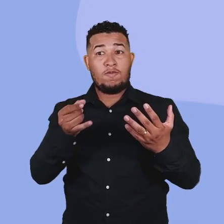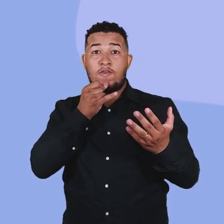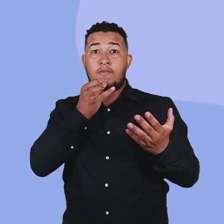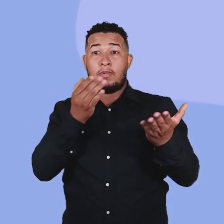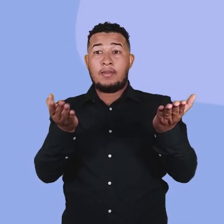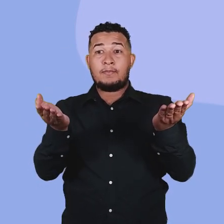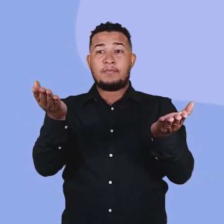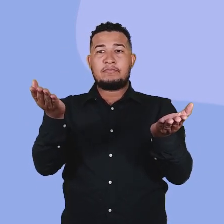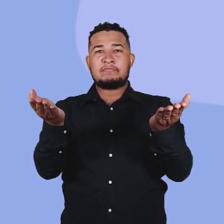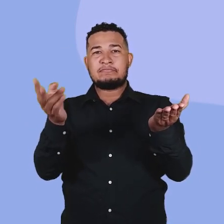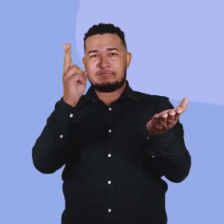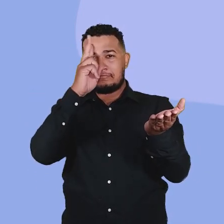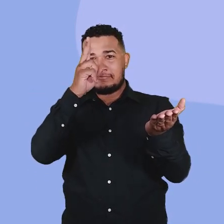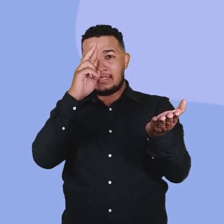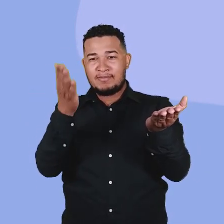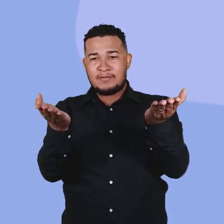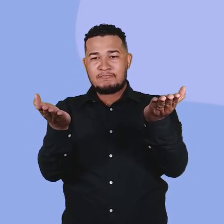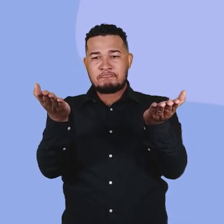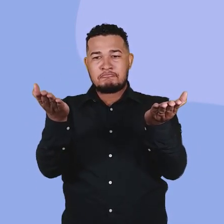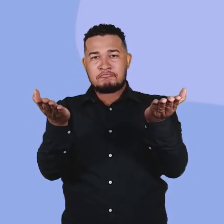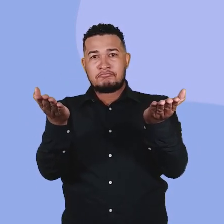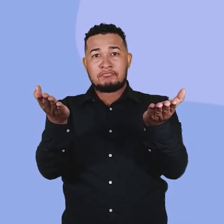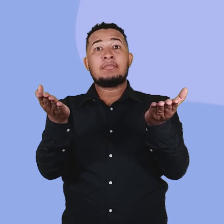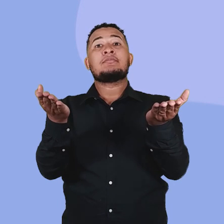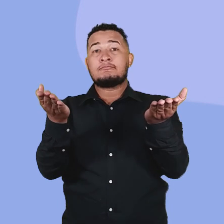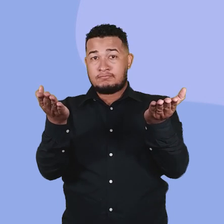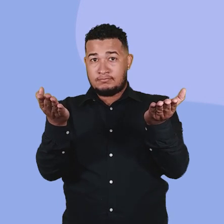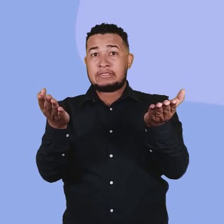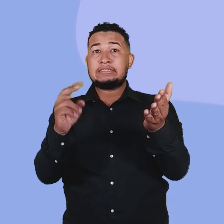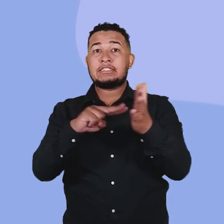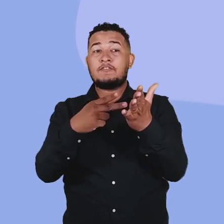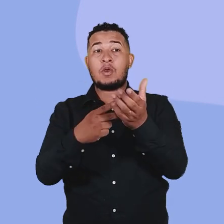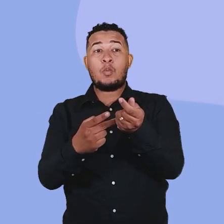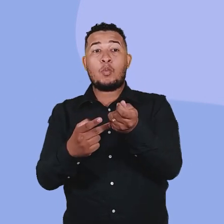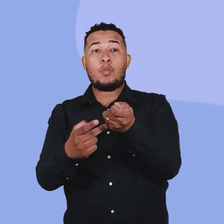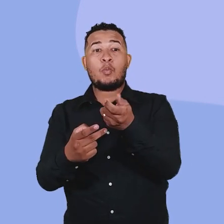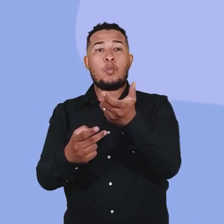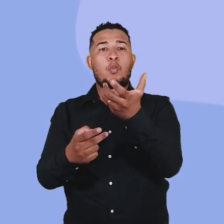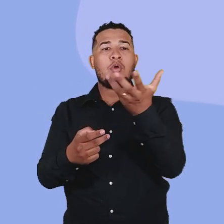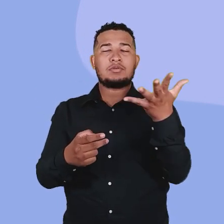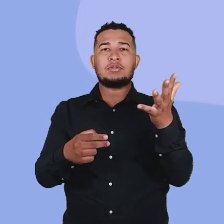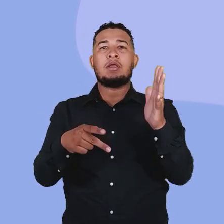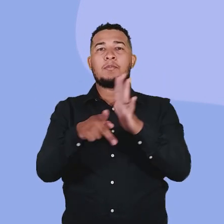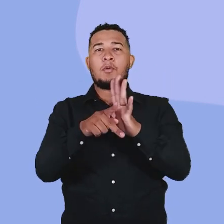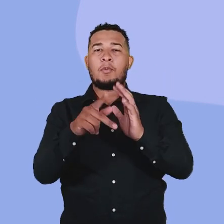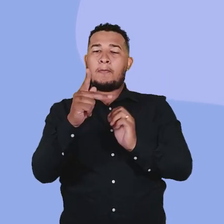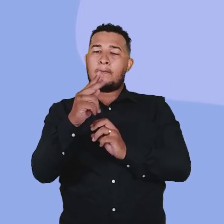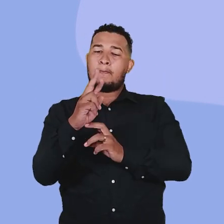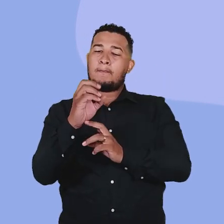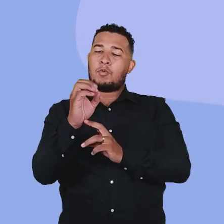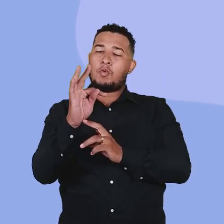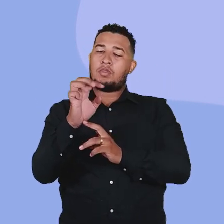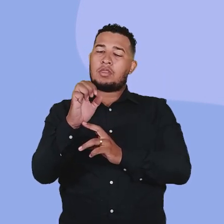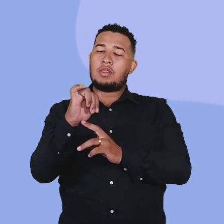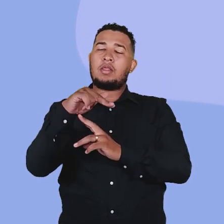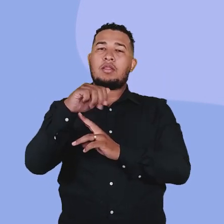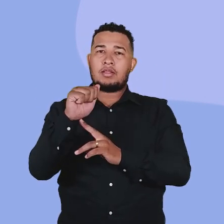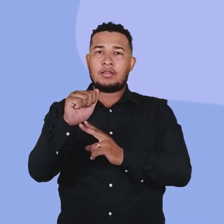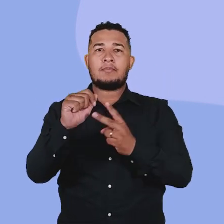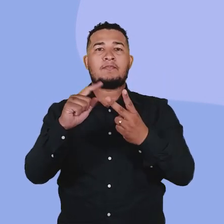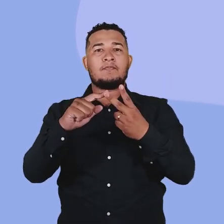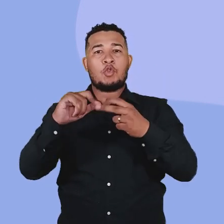ingerir. Equilíbrio, mais uma vez, é a palavra de ordem. Isso quer dizer quantidades adequadas de proteínas,